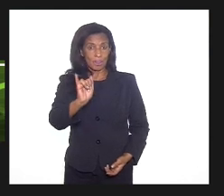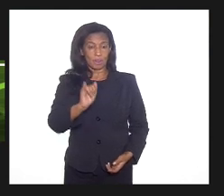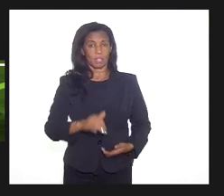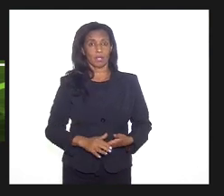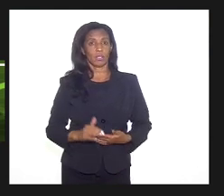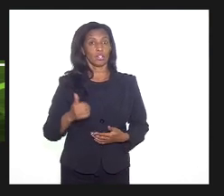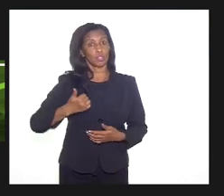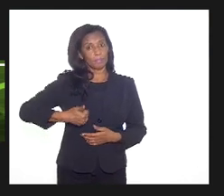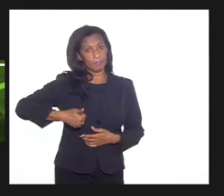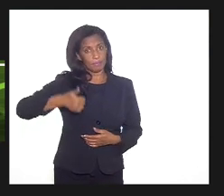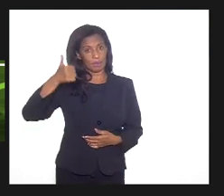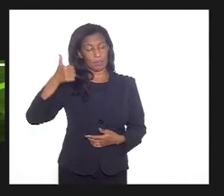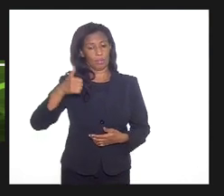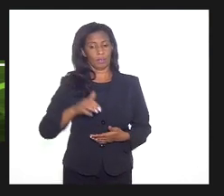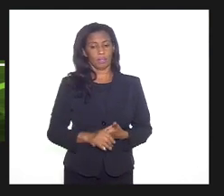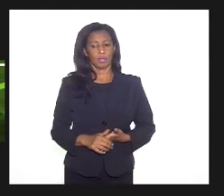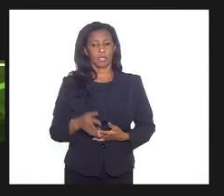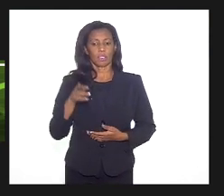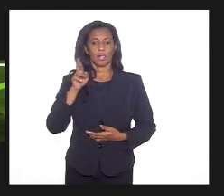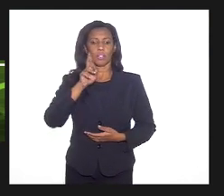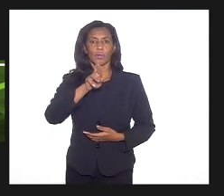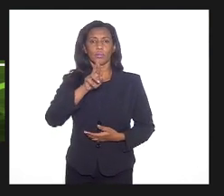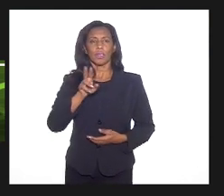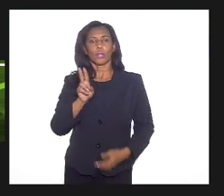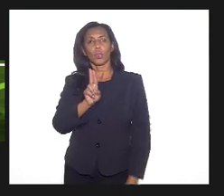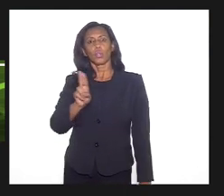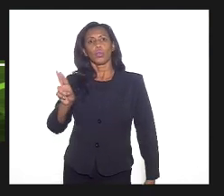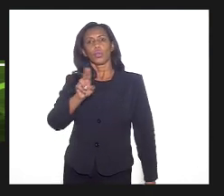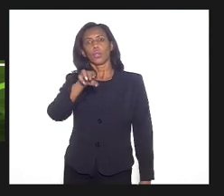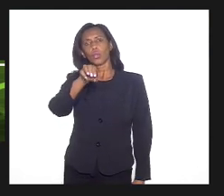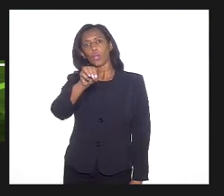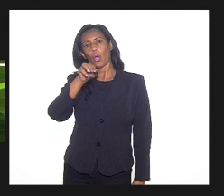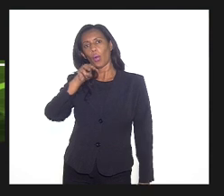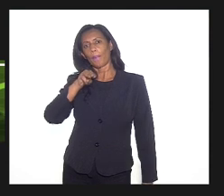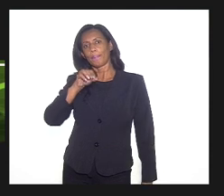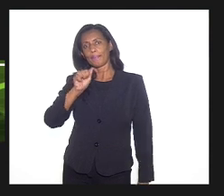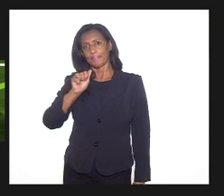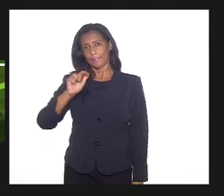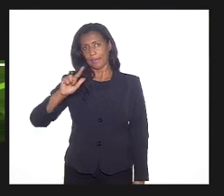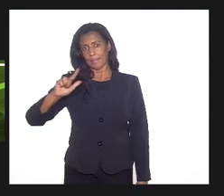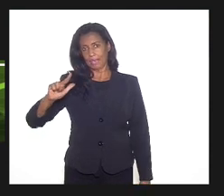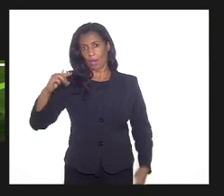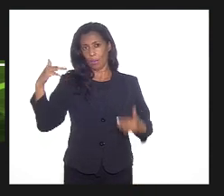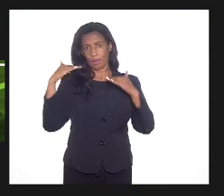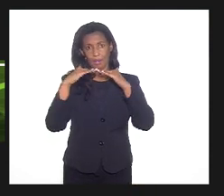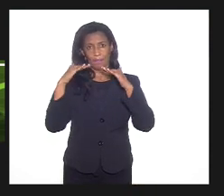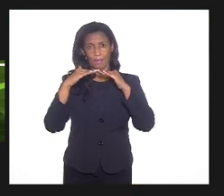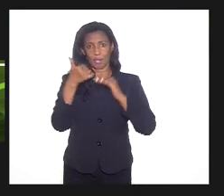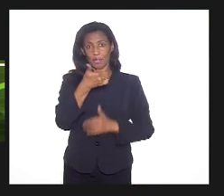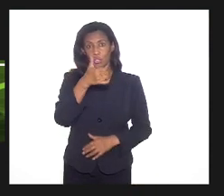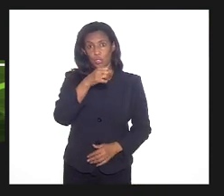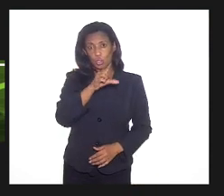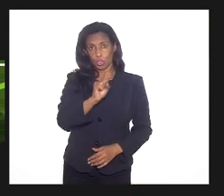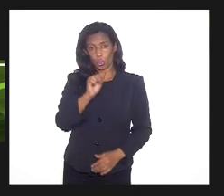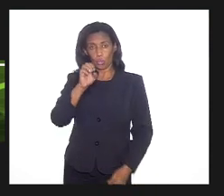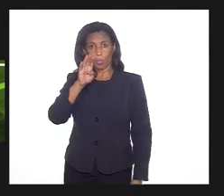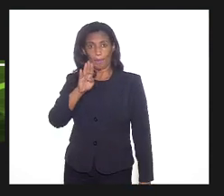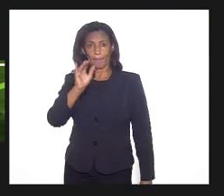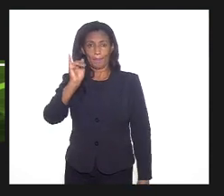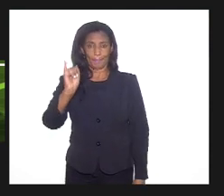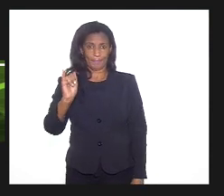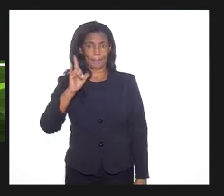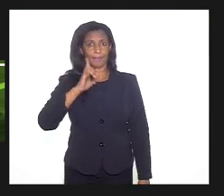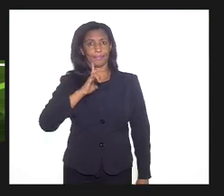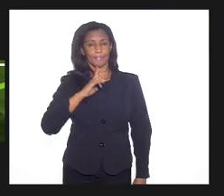bi de melhoria. E o resultado nominal, que a meta fixada é de 18 bi, nós temos